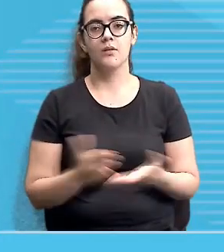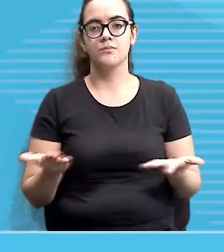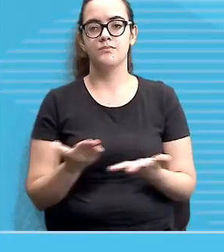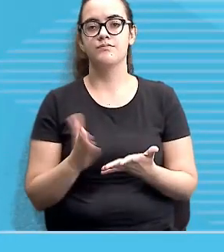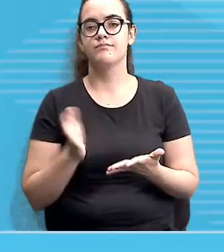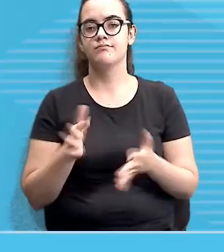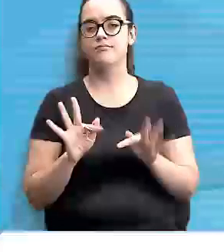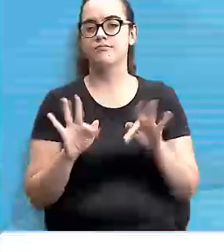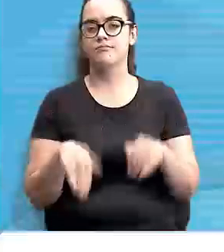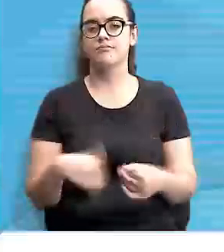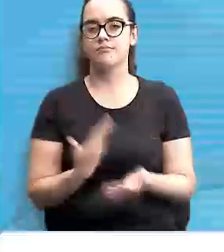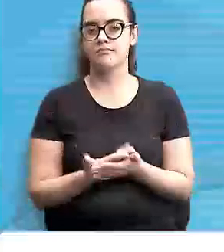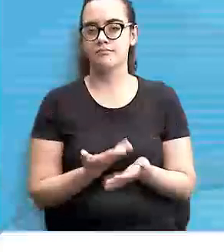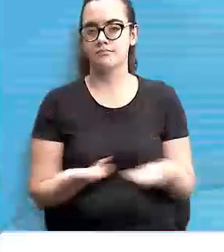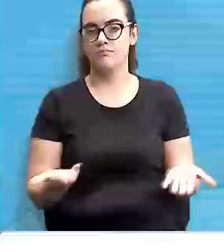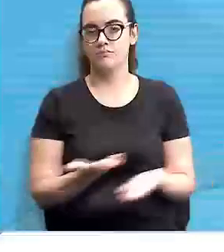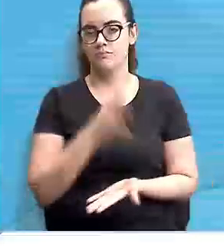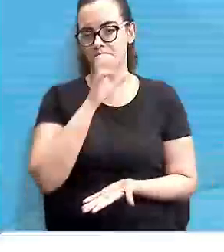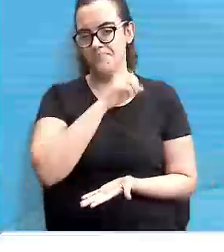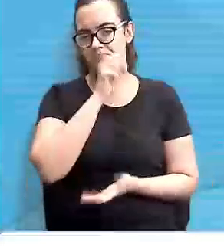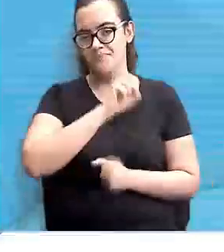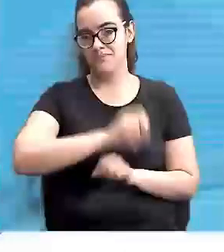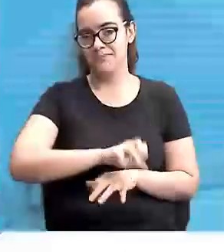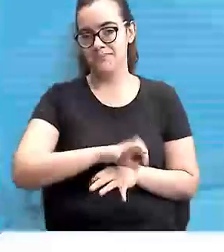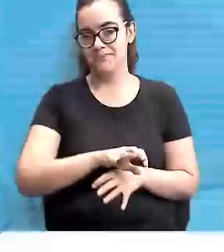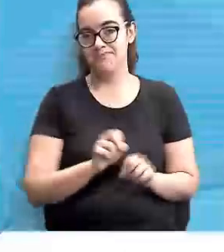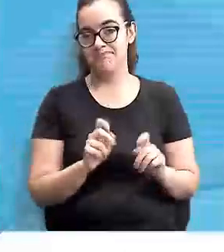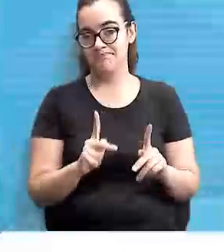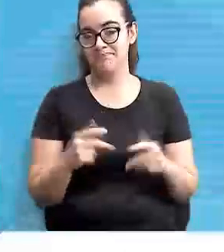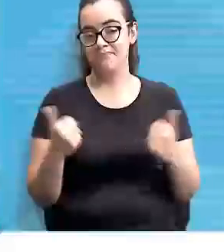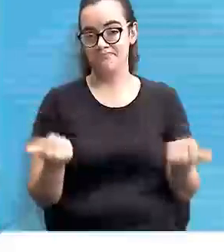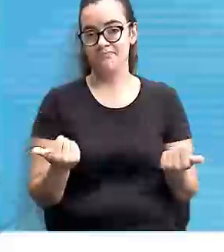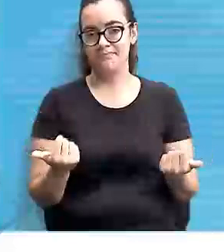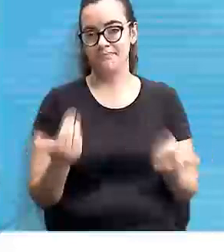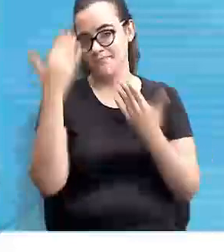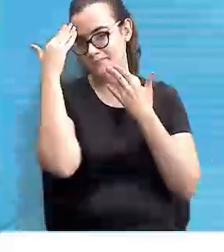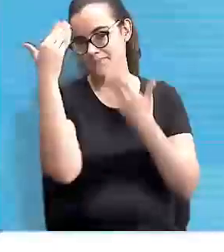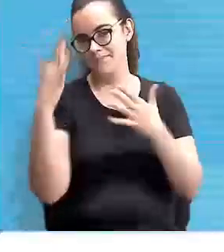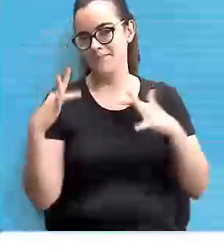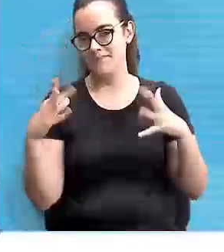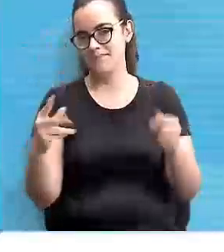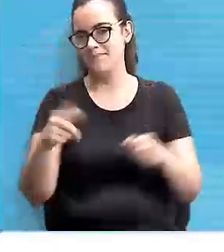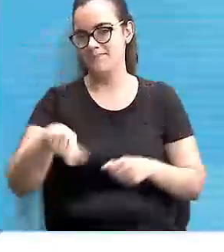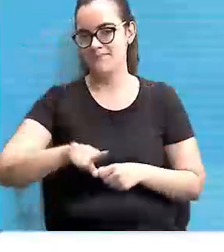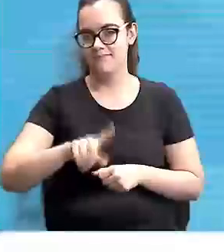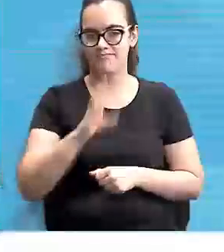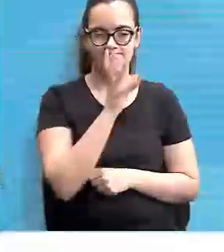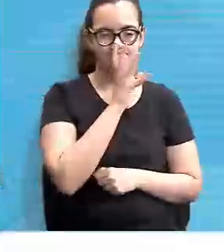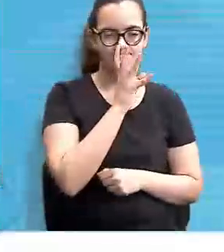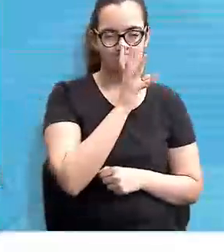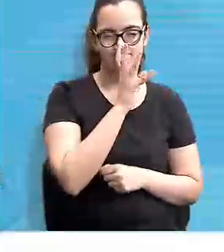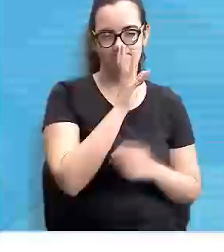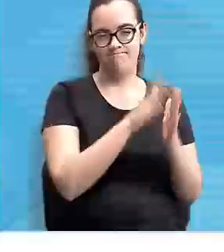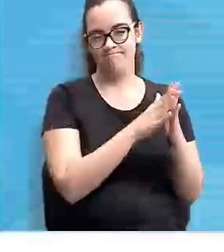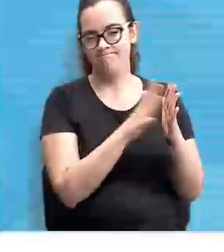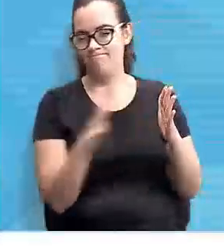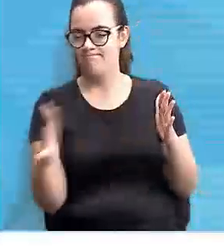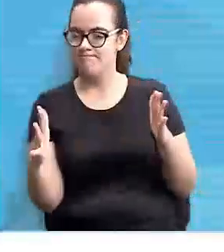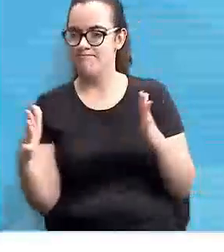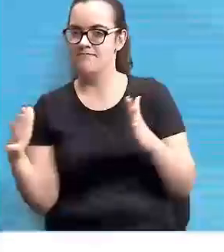de sábado desde sábado letivo tá bom agradeço demais a presença de todos vocês